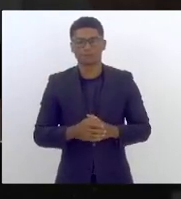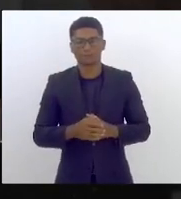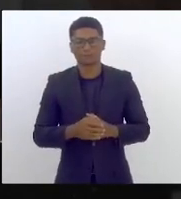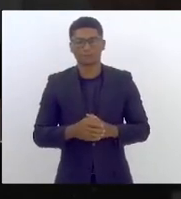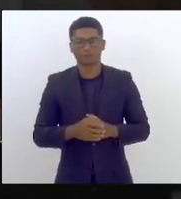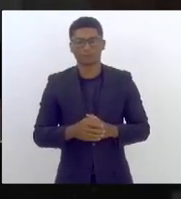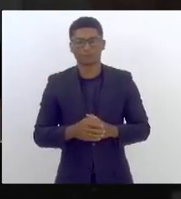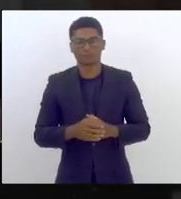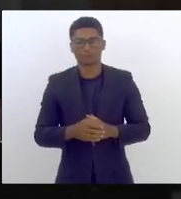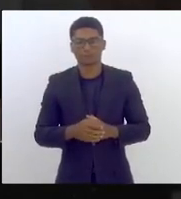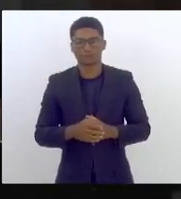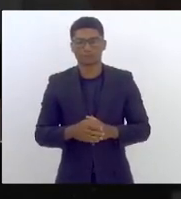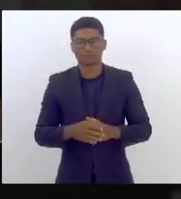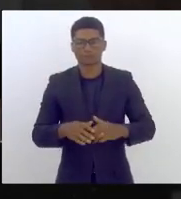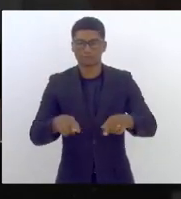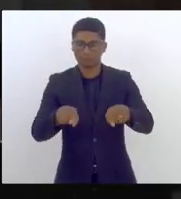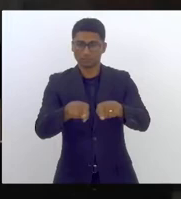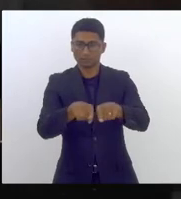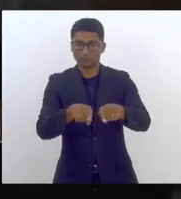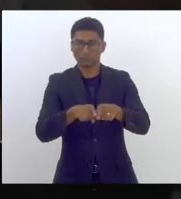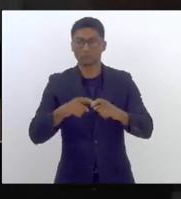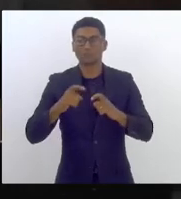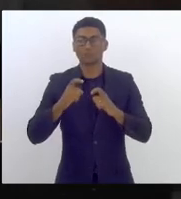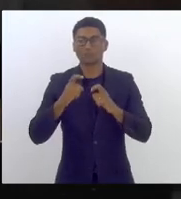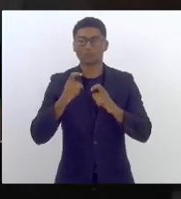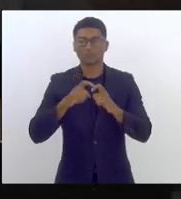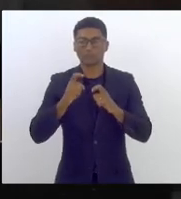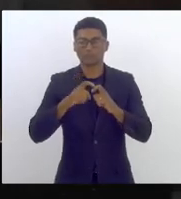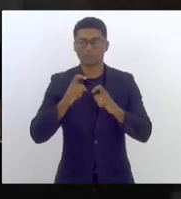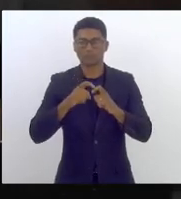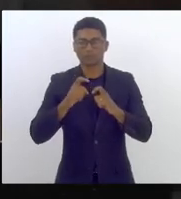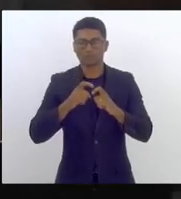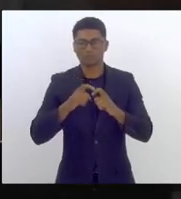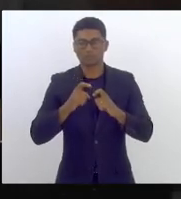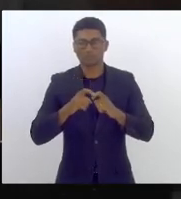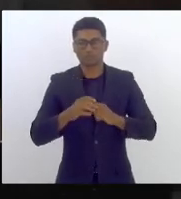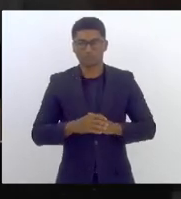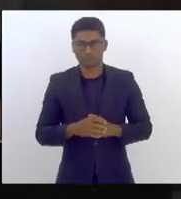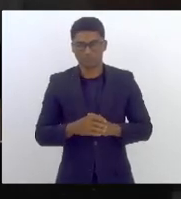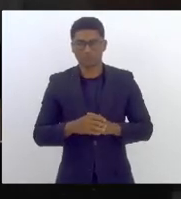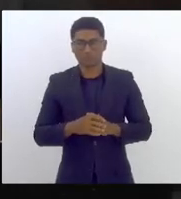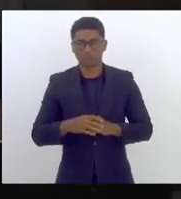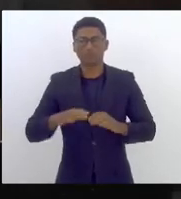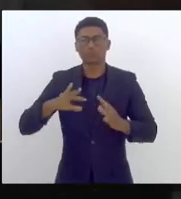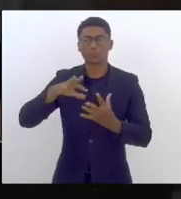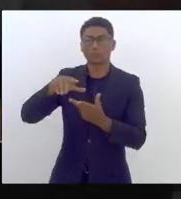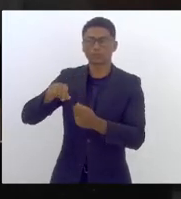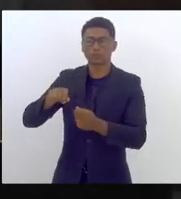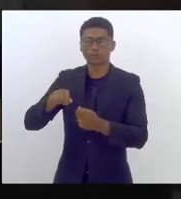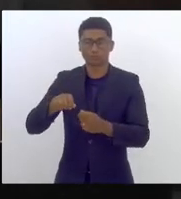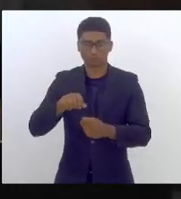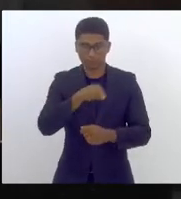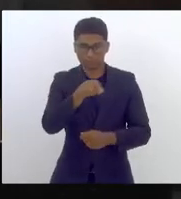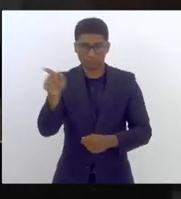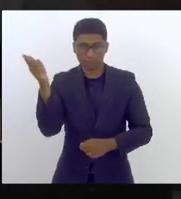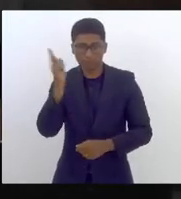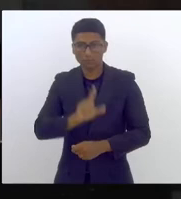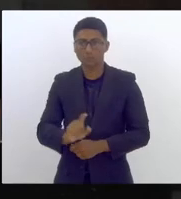até mesmo pela crítica médica internacional conseguiram uma